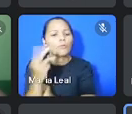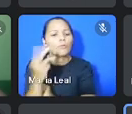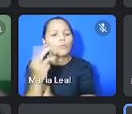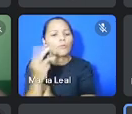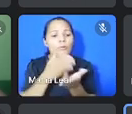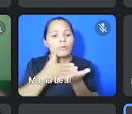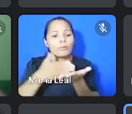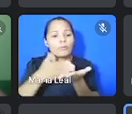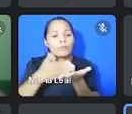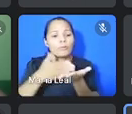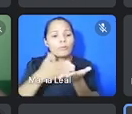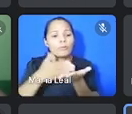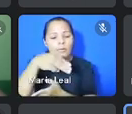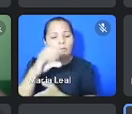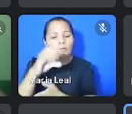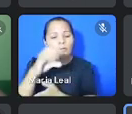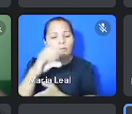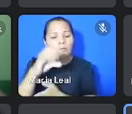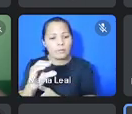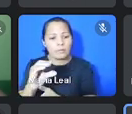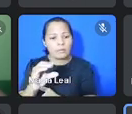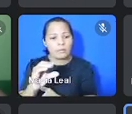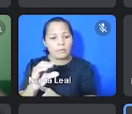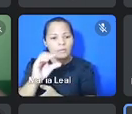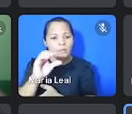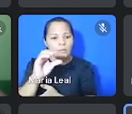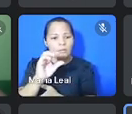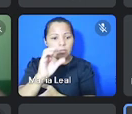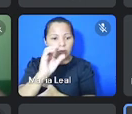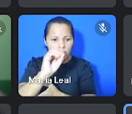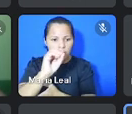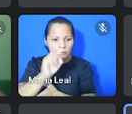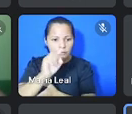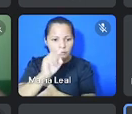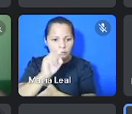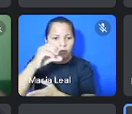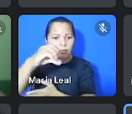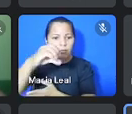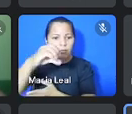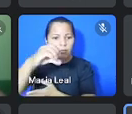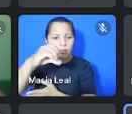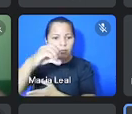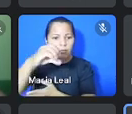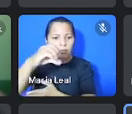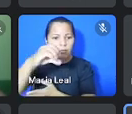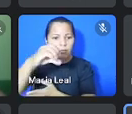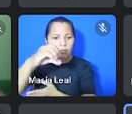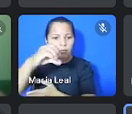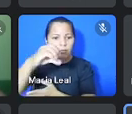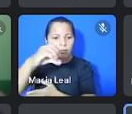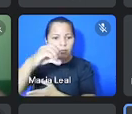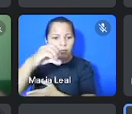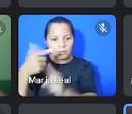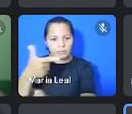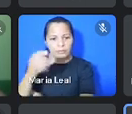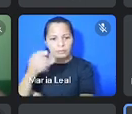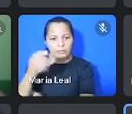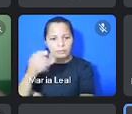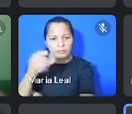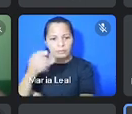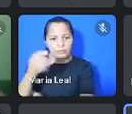eu tenho 0,95 vezes 200 e agora eu vou fazer o